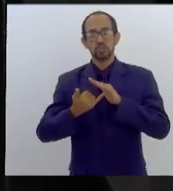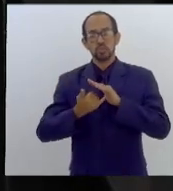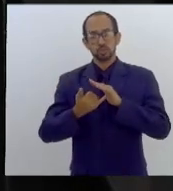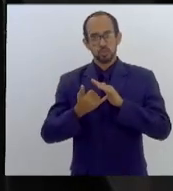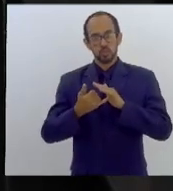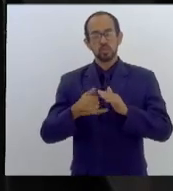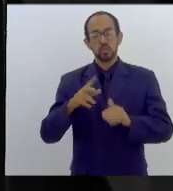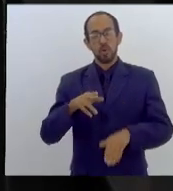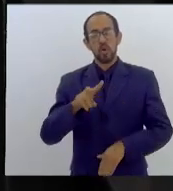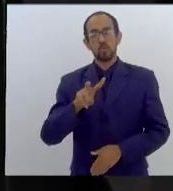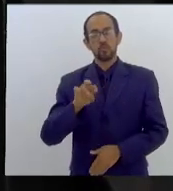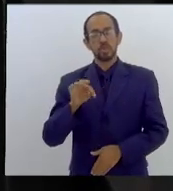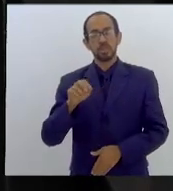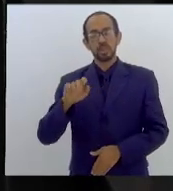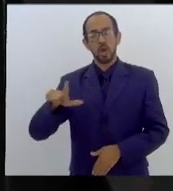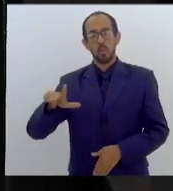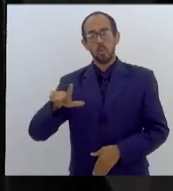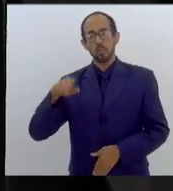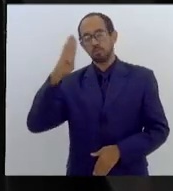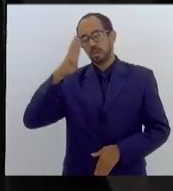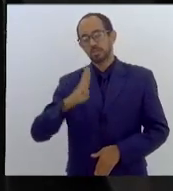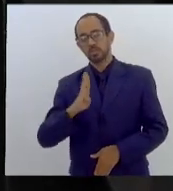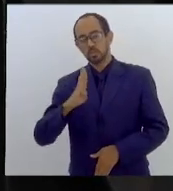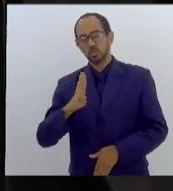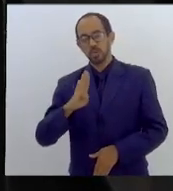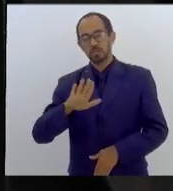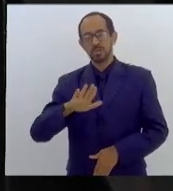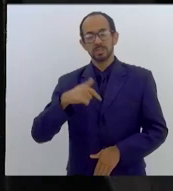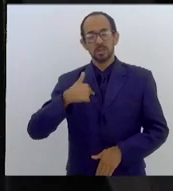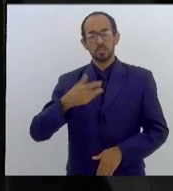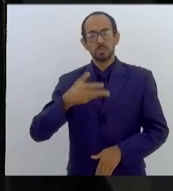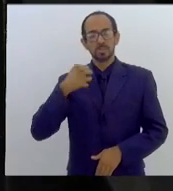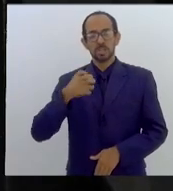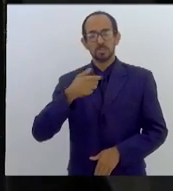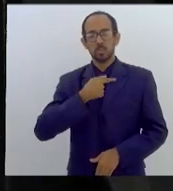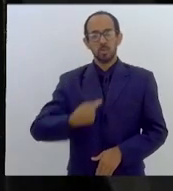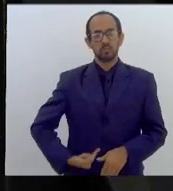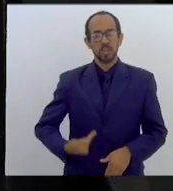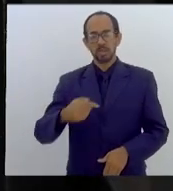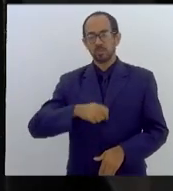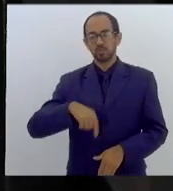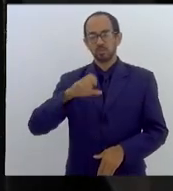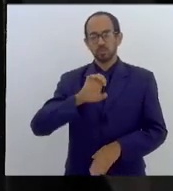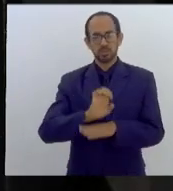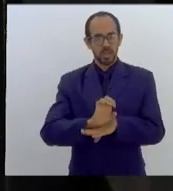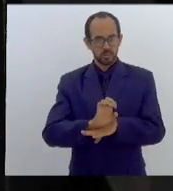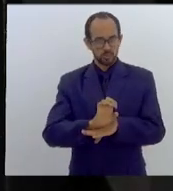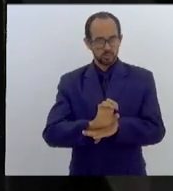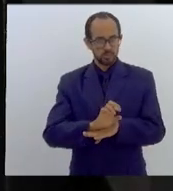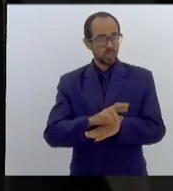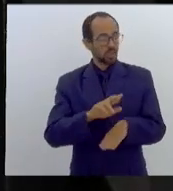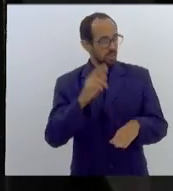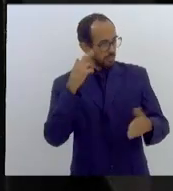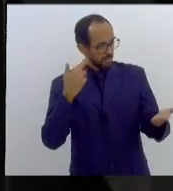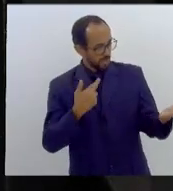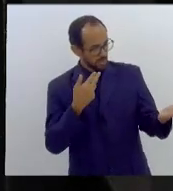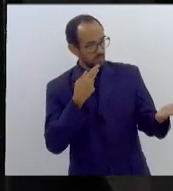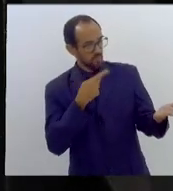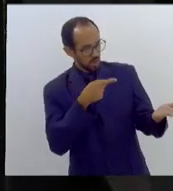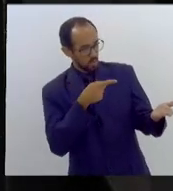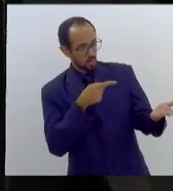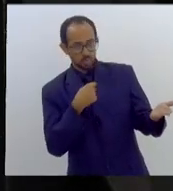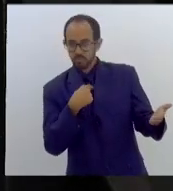Vital Brasil, ou seja, e, nesse sentido, eu percebo o governo do Estado, aliás, a Renata mencionou, eu quero corroborar, sem